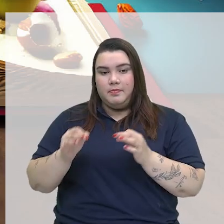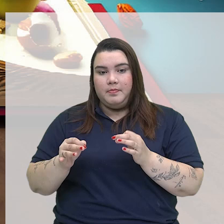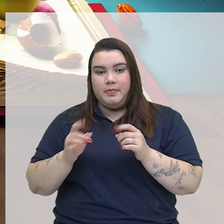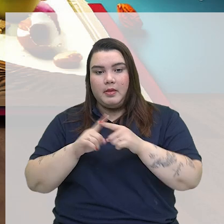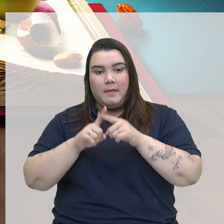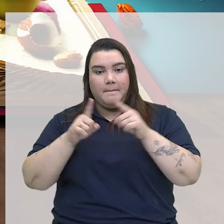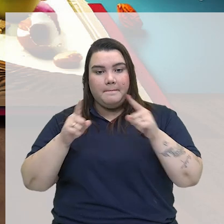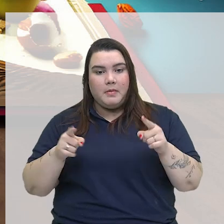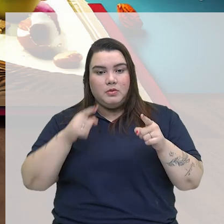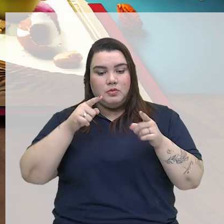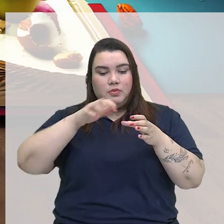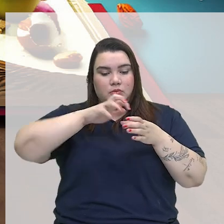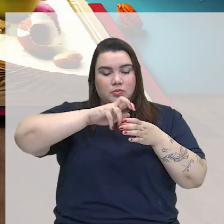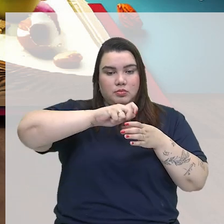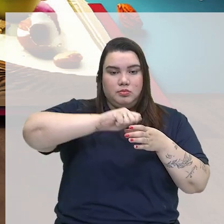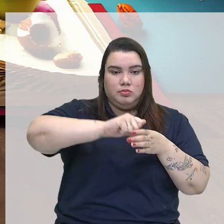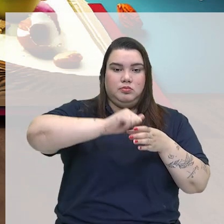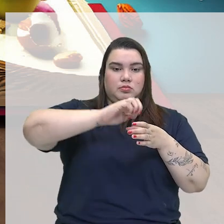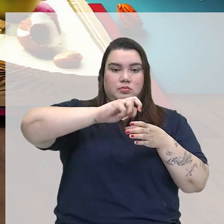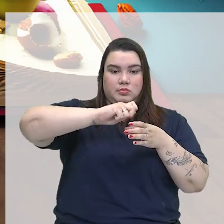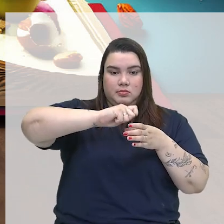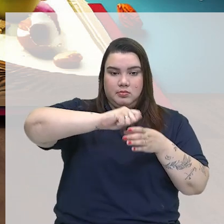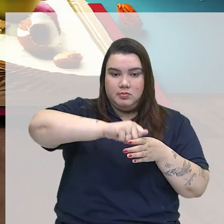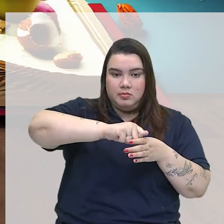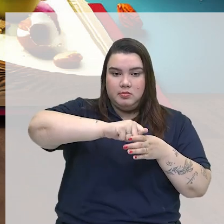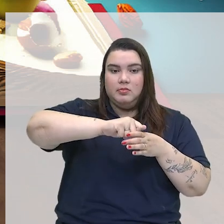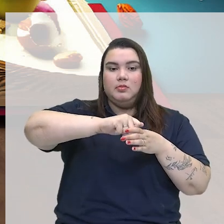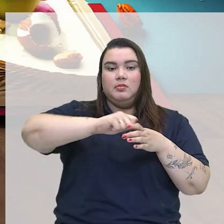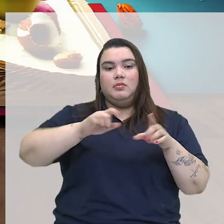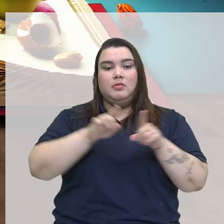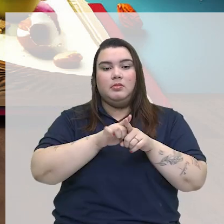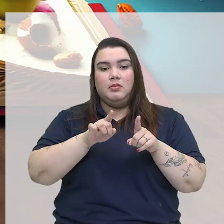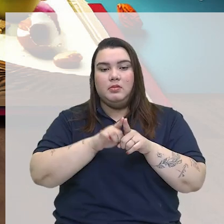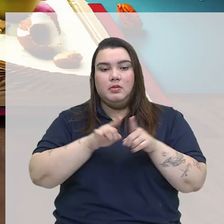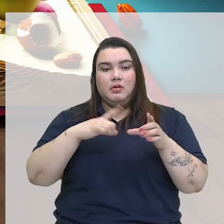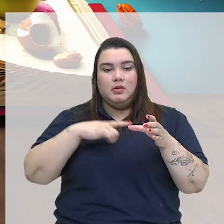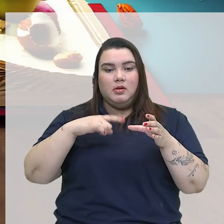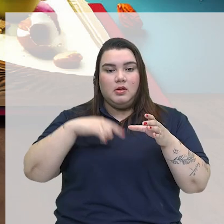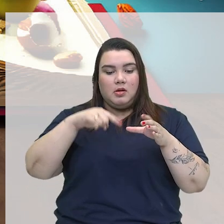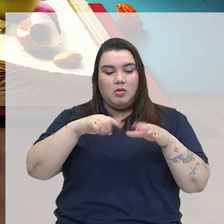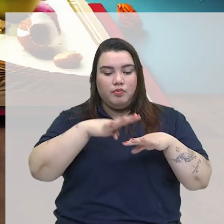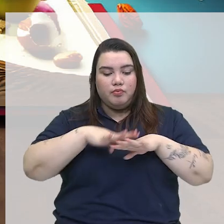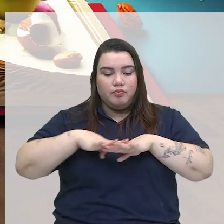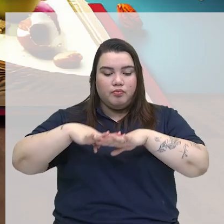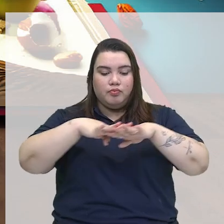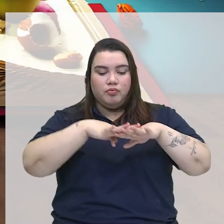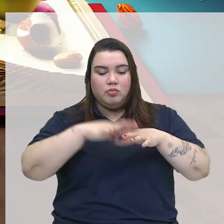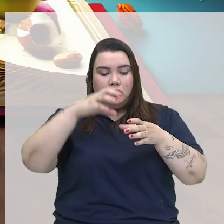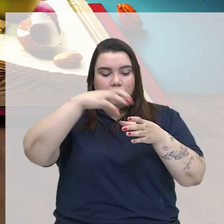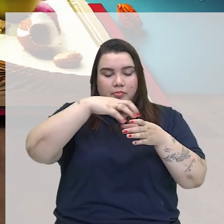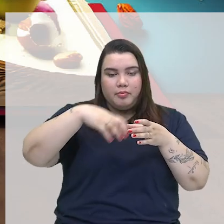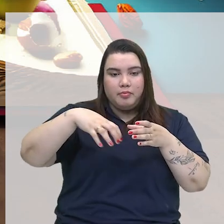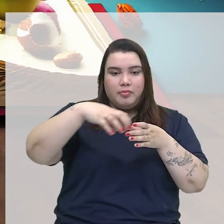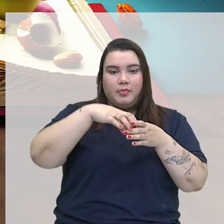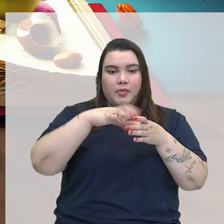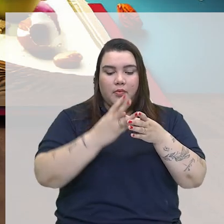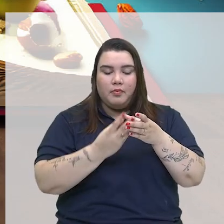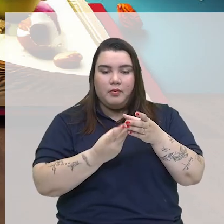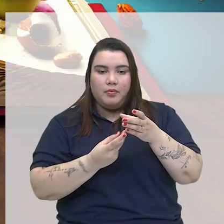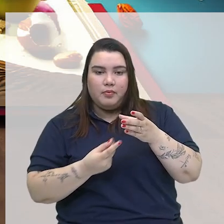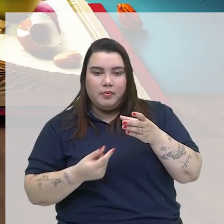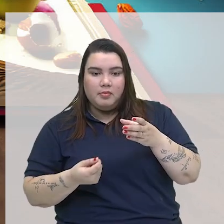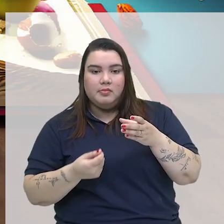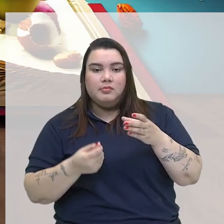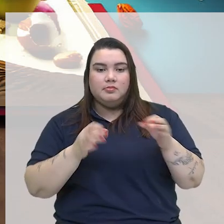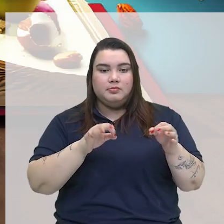Mas quando você espreme o suco da fruta, você também coloca ali naquele recipiente os gominhos, né? Às vezes vai